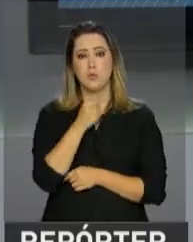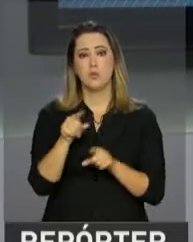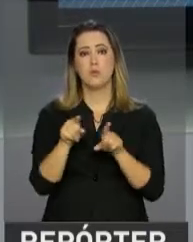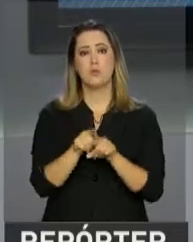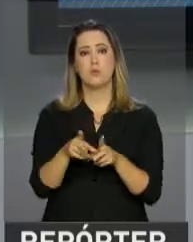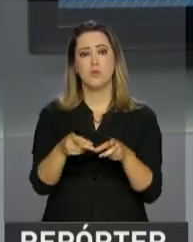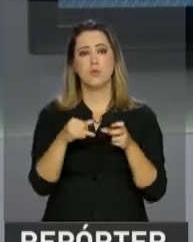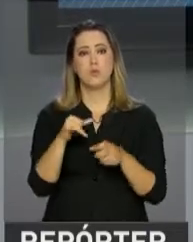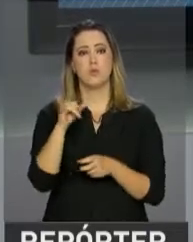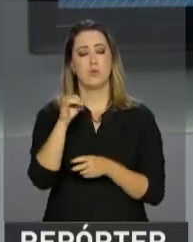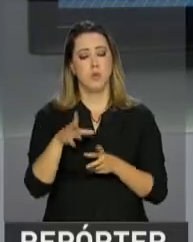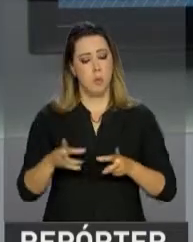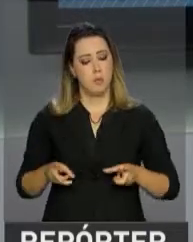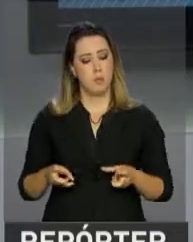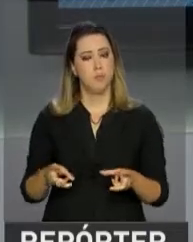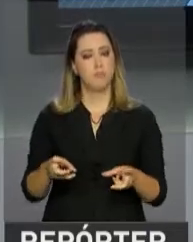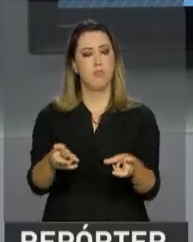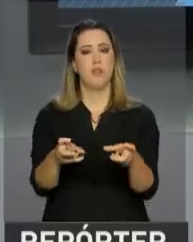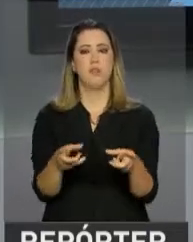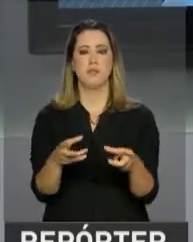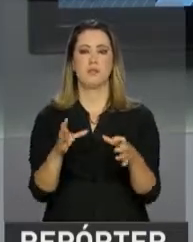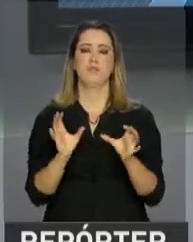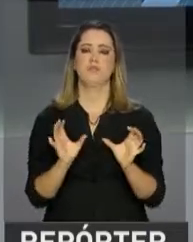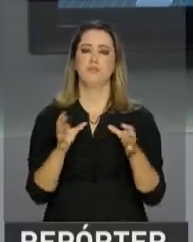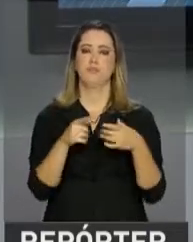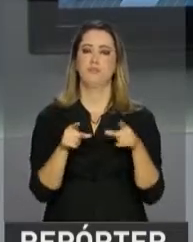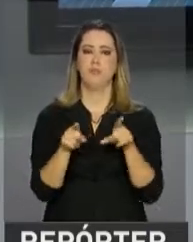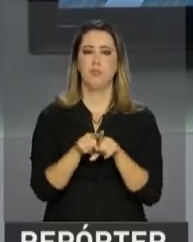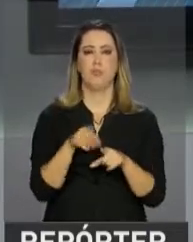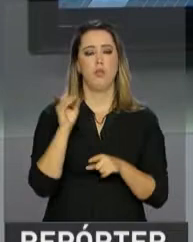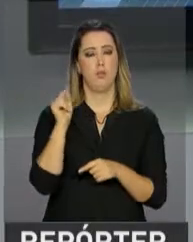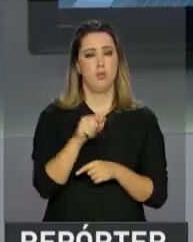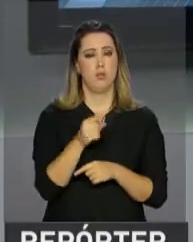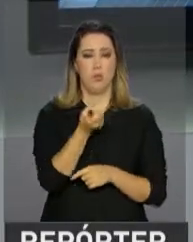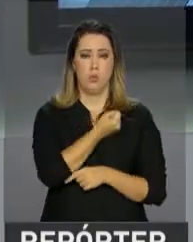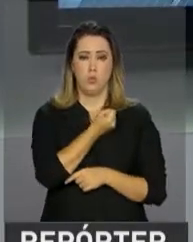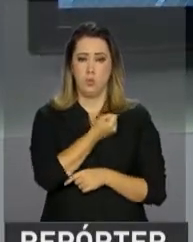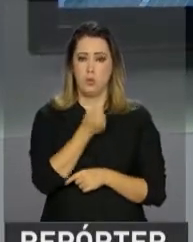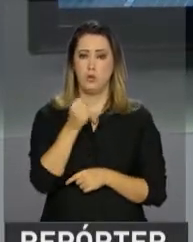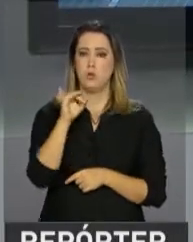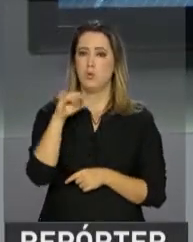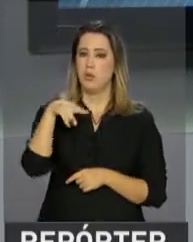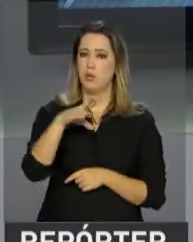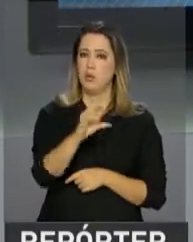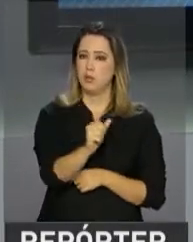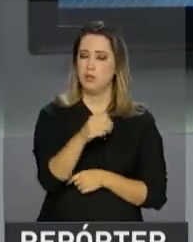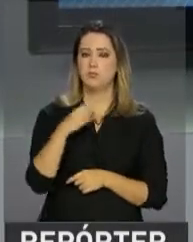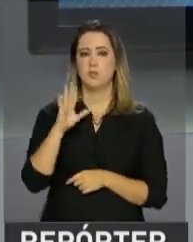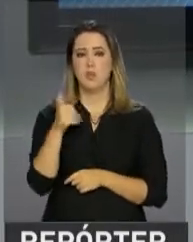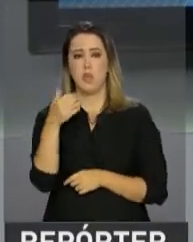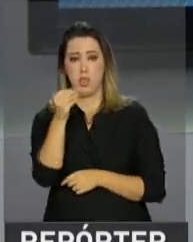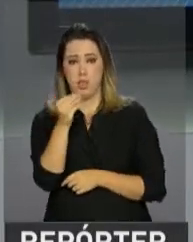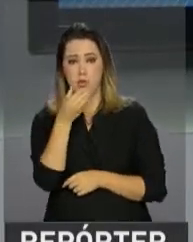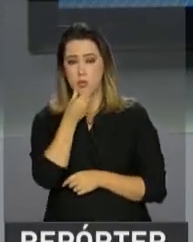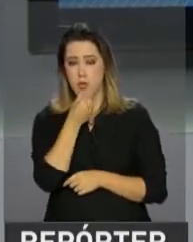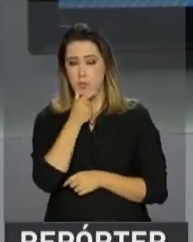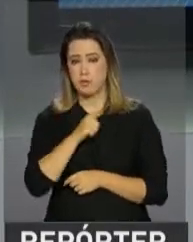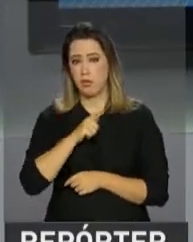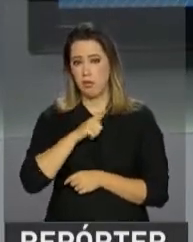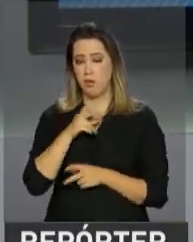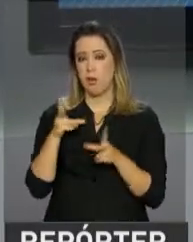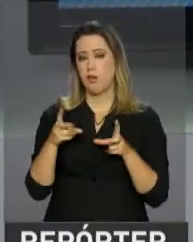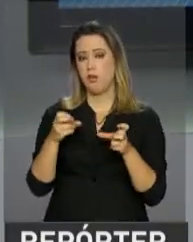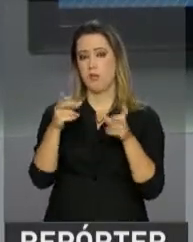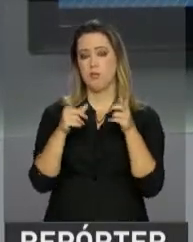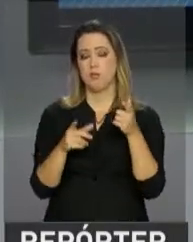casos foram estimados pelo instituto nacional do câncer segundo dados do inca a cada 10 homens diagnosticados com câncer